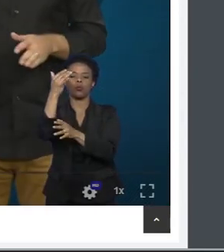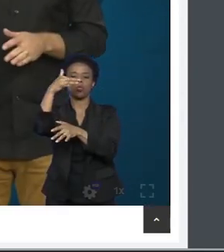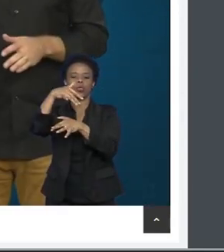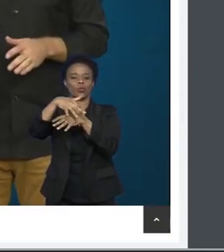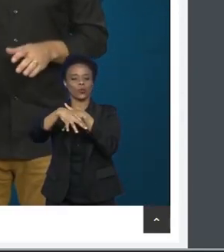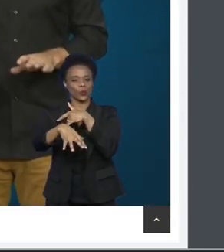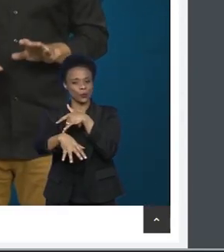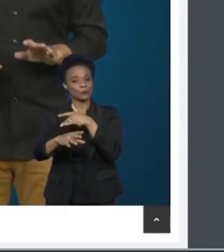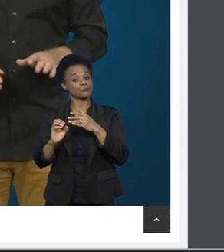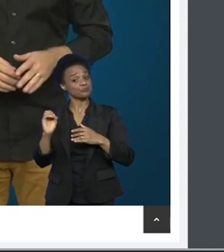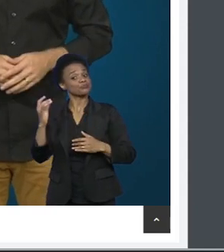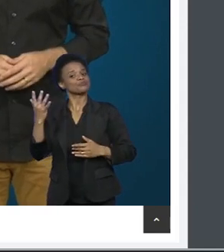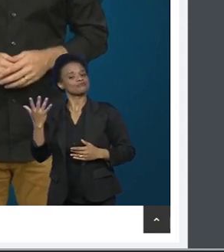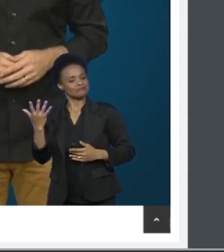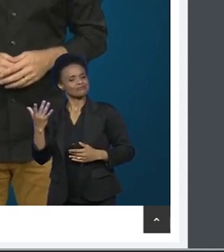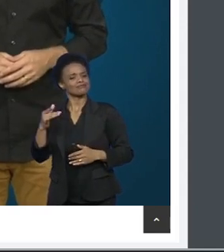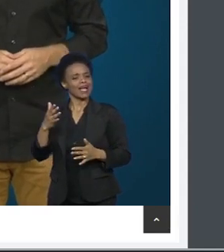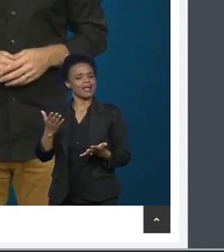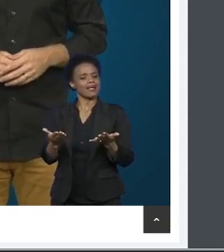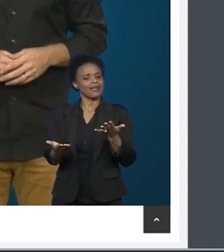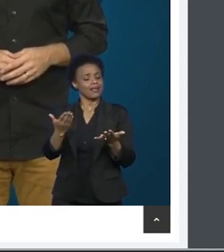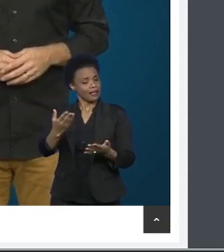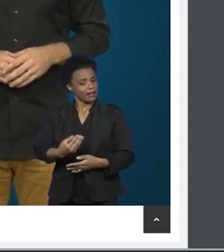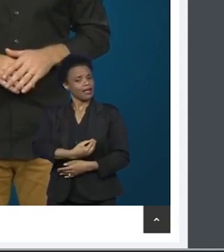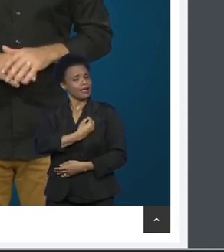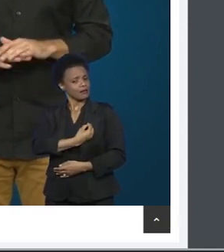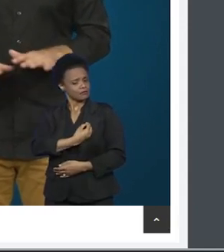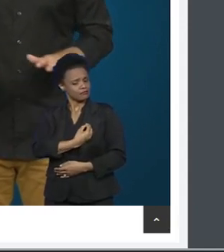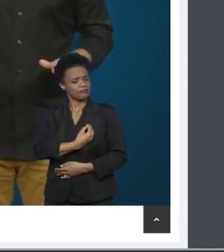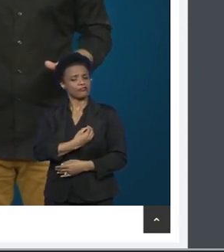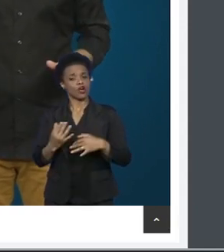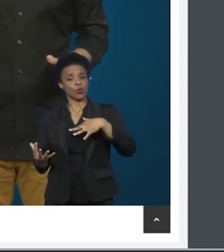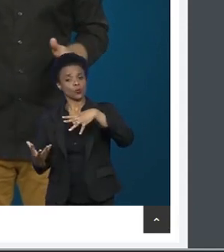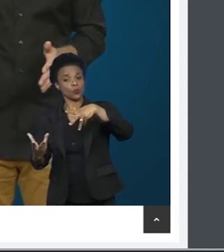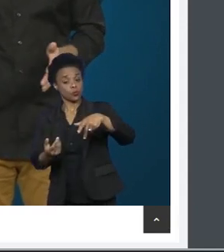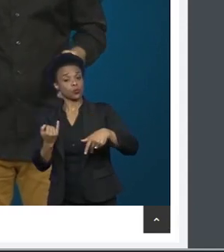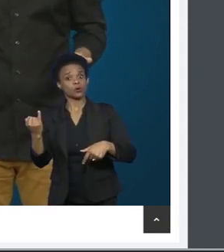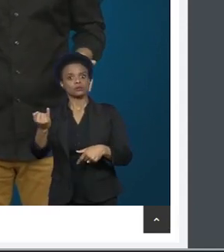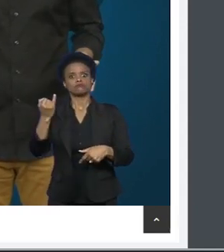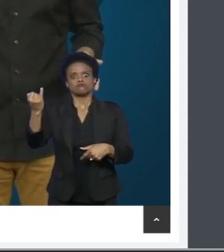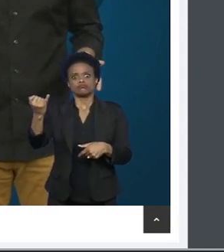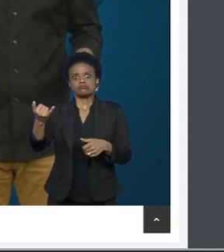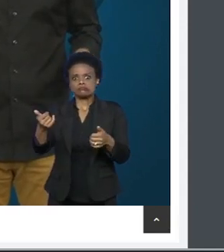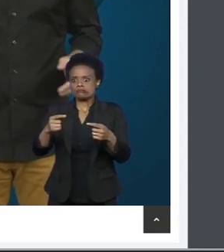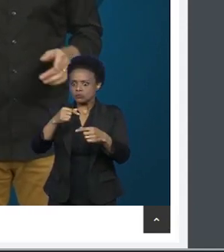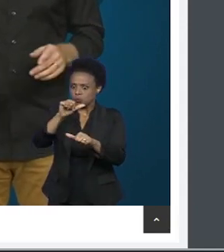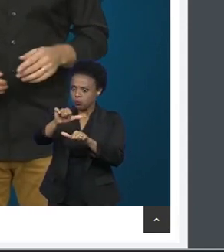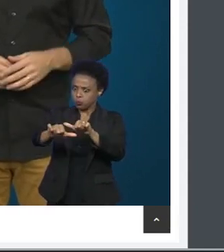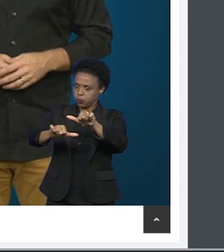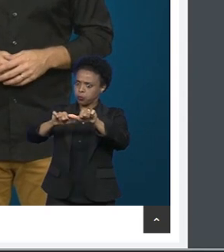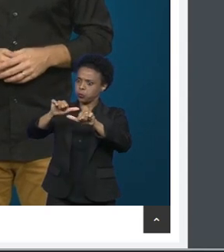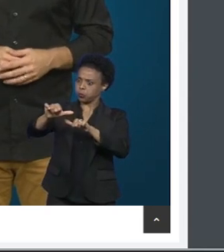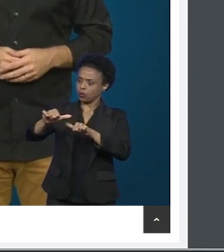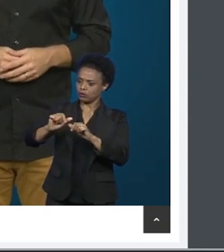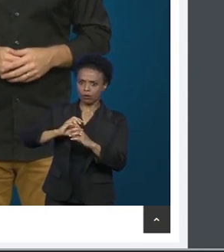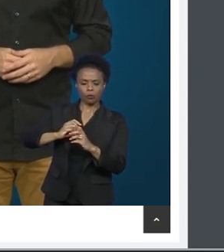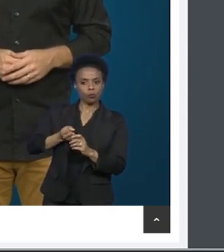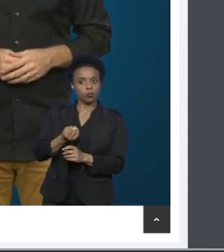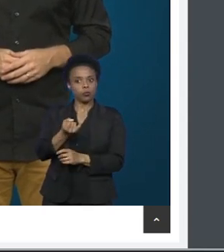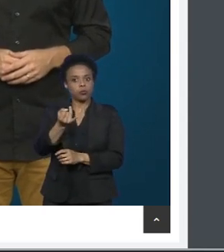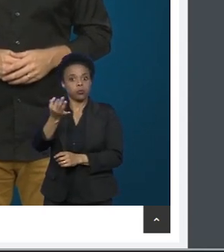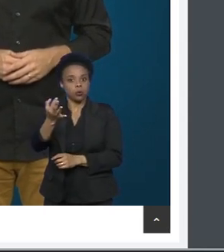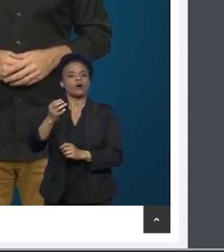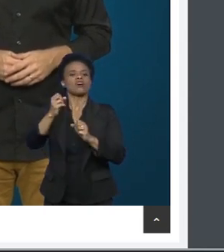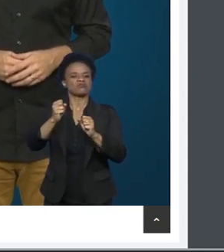carbono na atmosfera é primordial para a vida na Terra. Qualquer alteração mínima de sua quantidade pode ocasionar